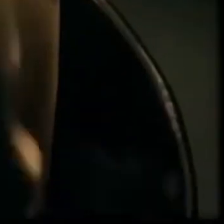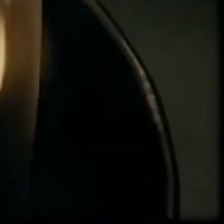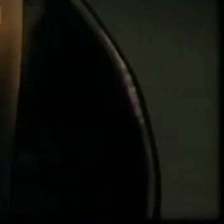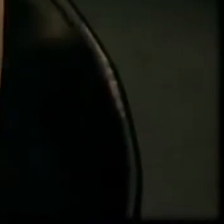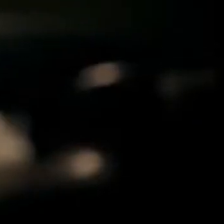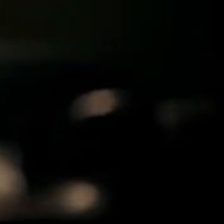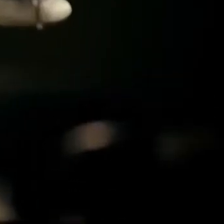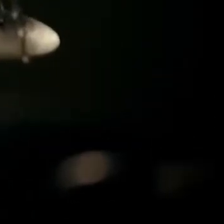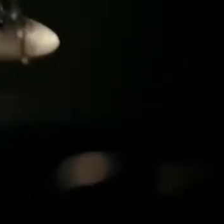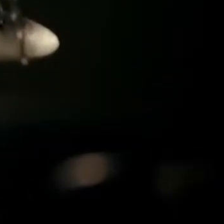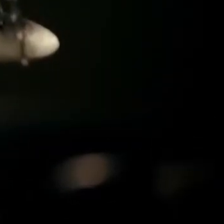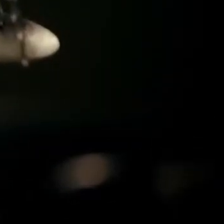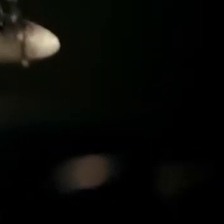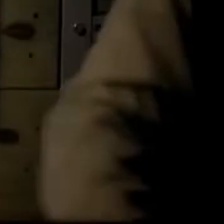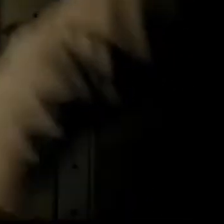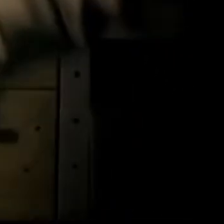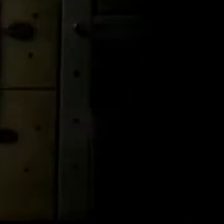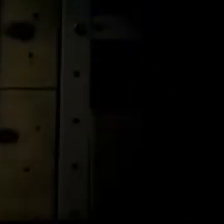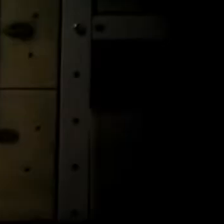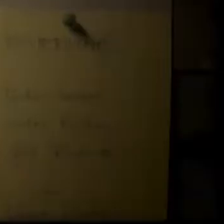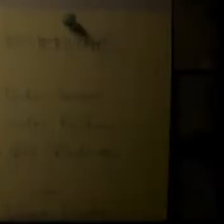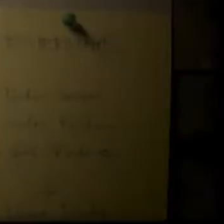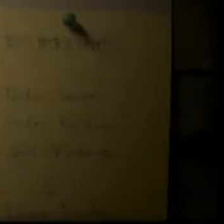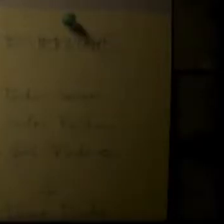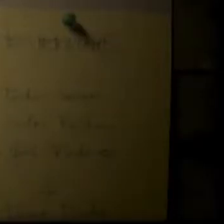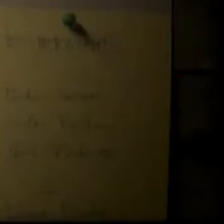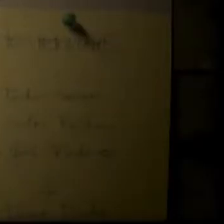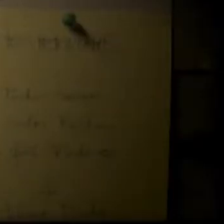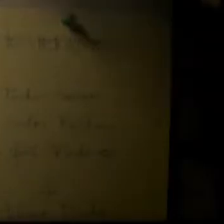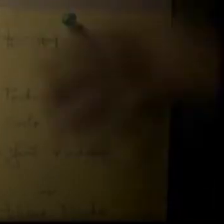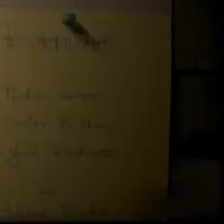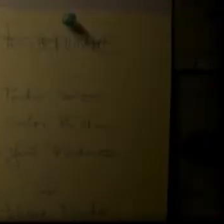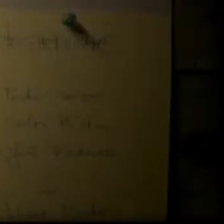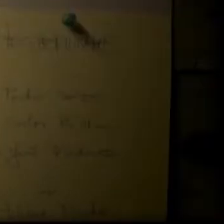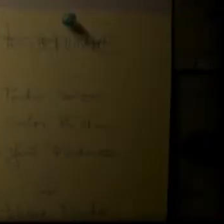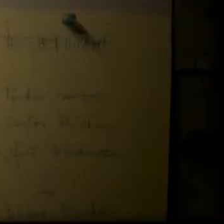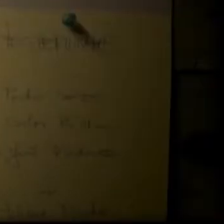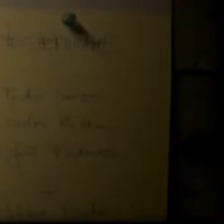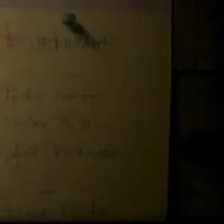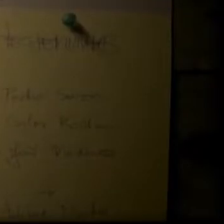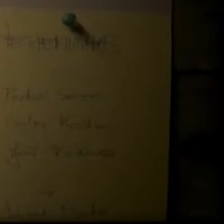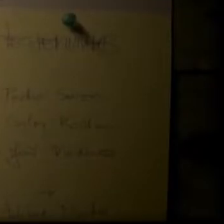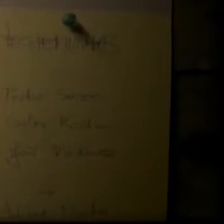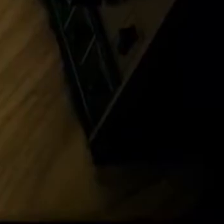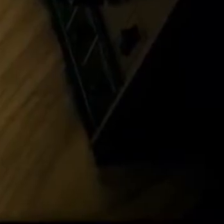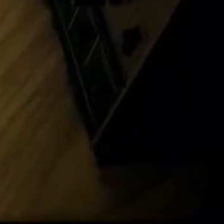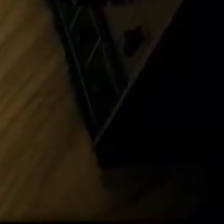destruídos. Hoje, muitos deles estão disponíveis no site